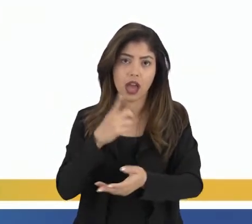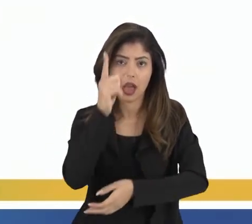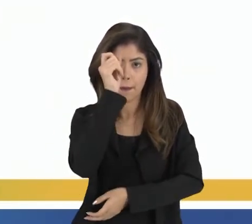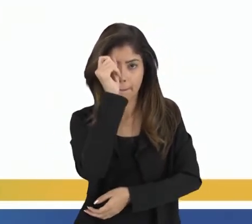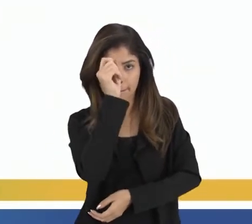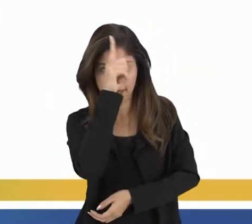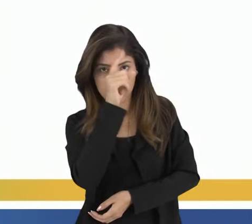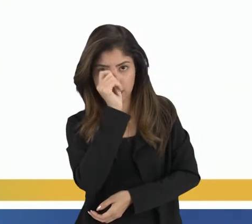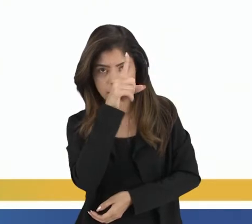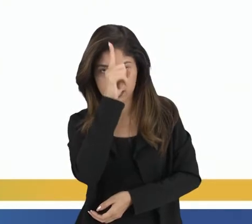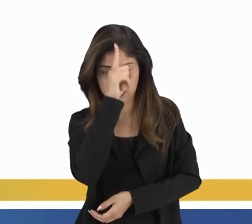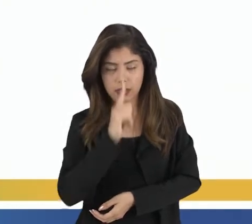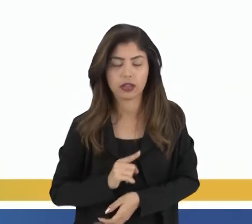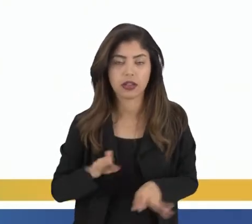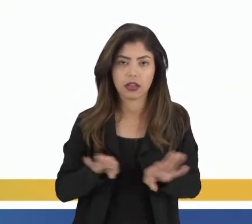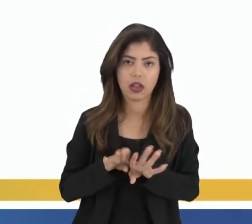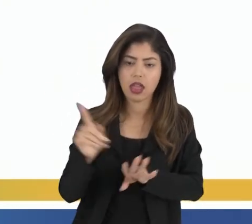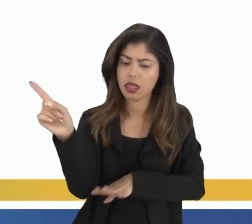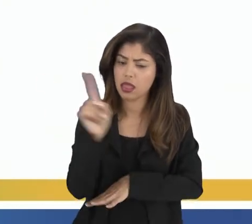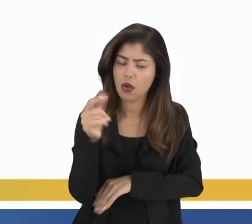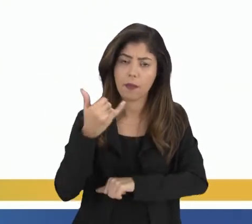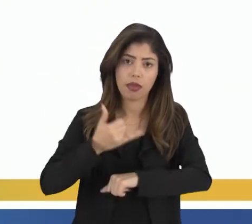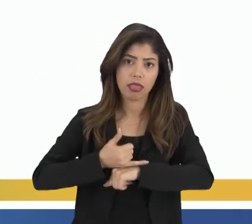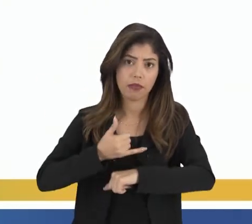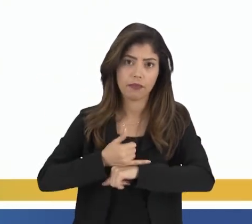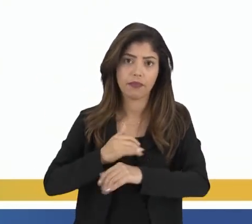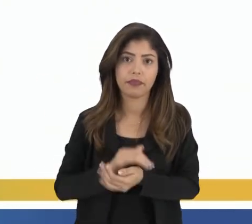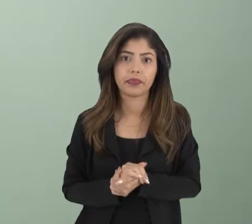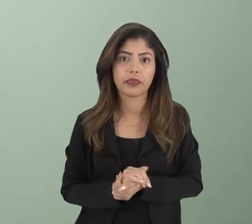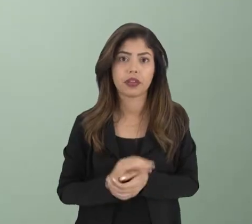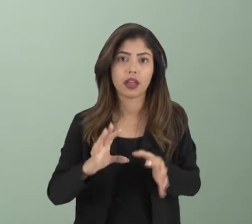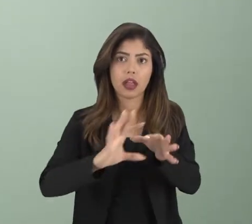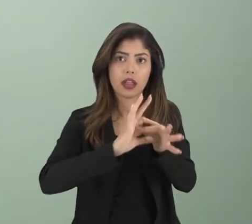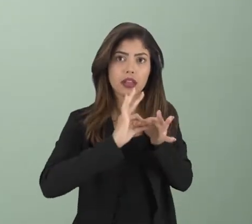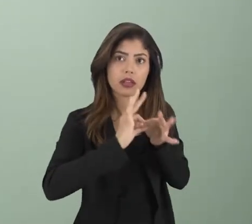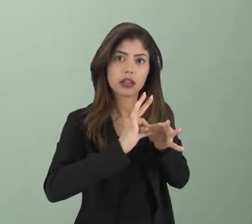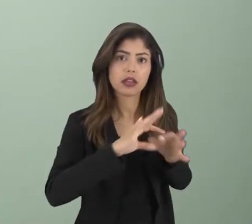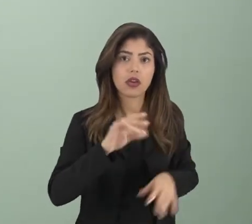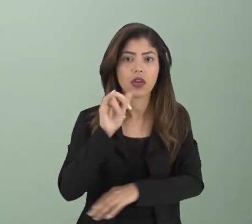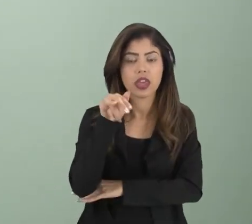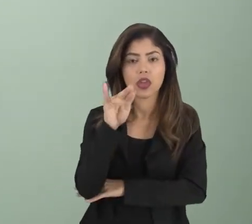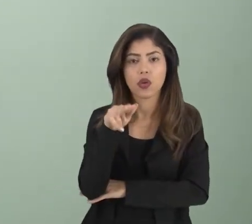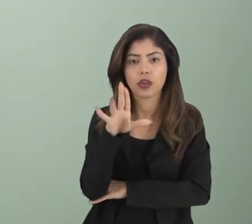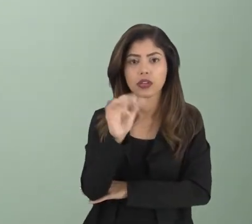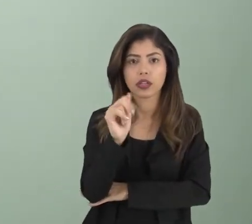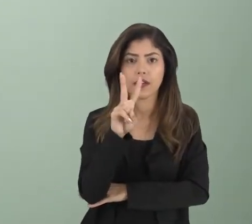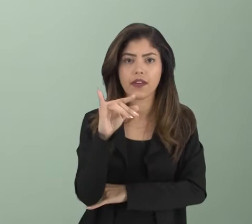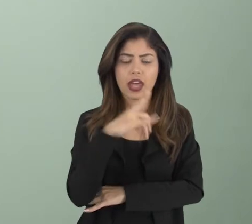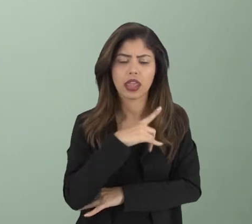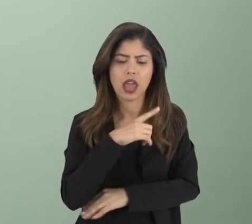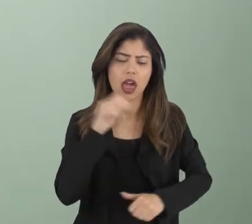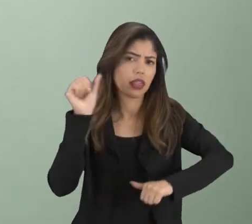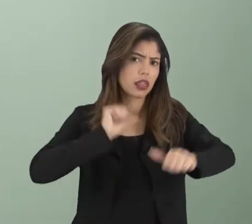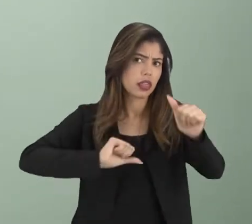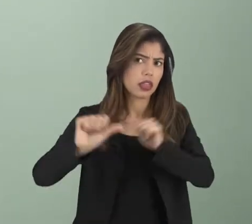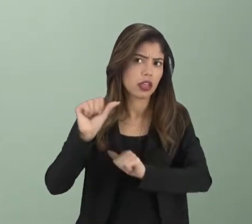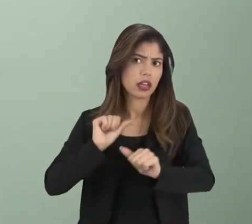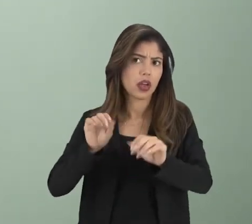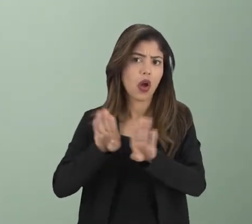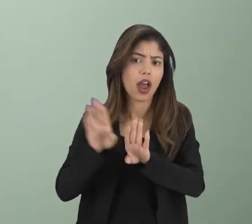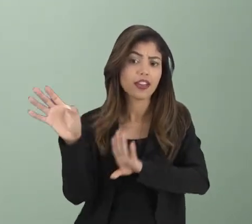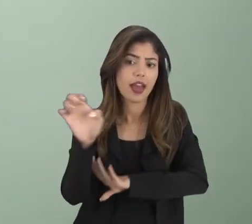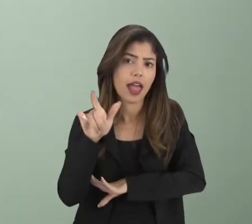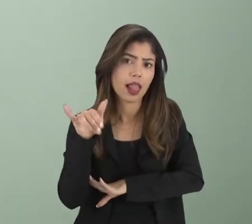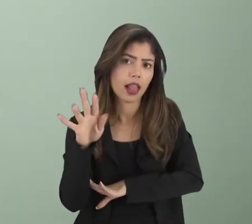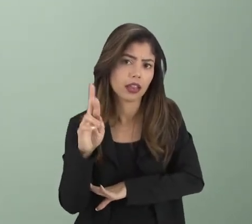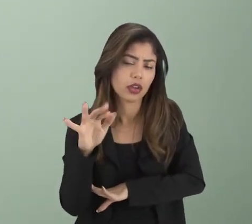são os não metais, tudo bem? Então a ligação iônica ela vai acontecer através de uma transferência de elétrons